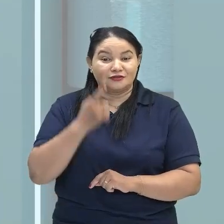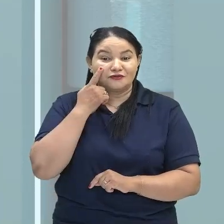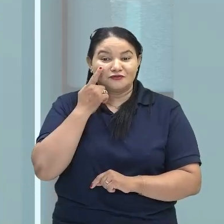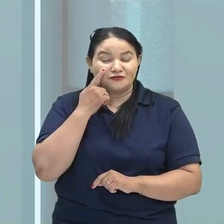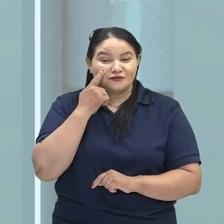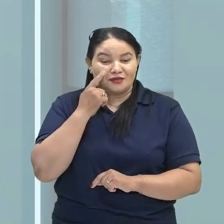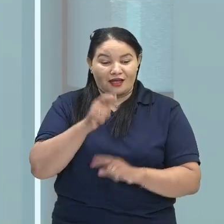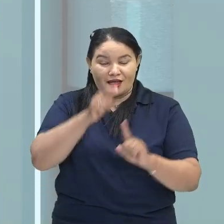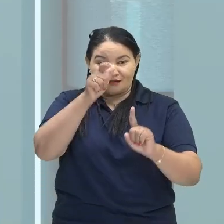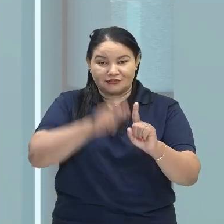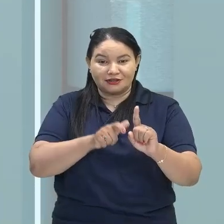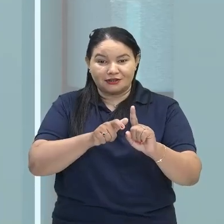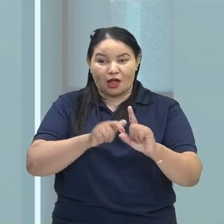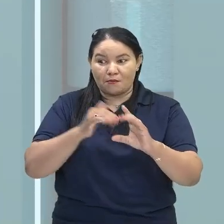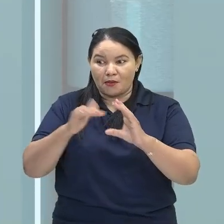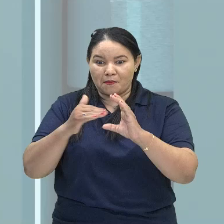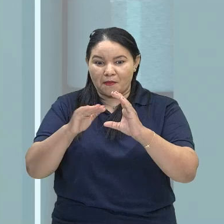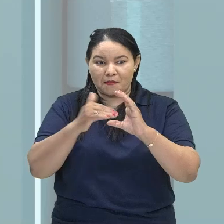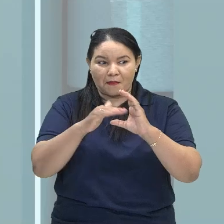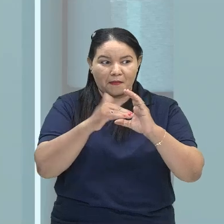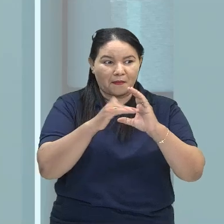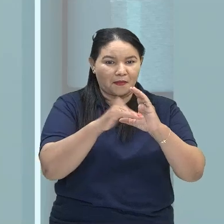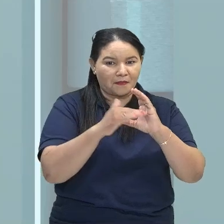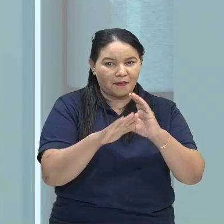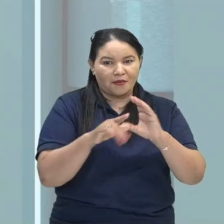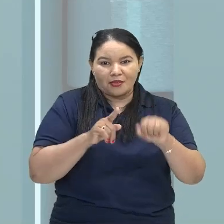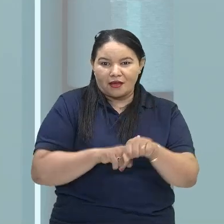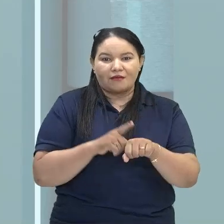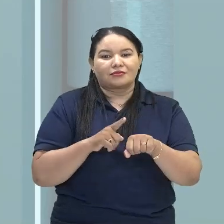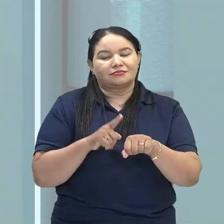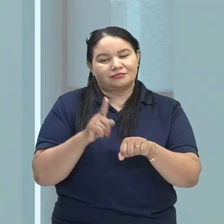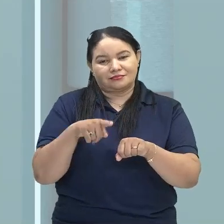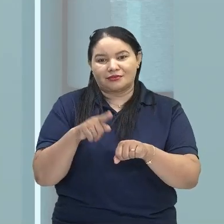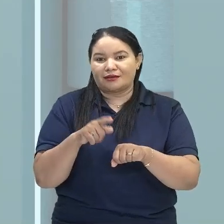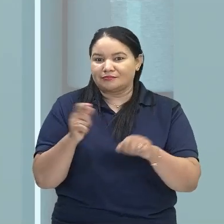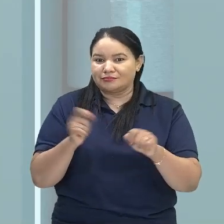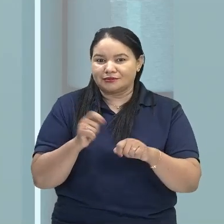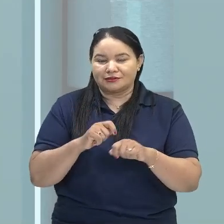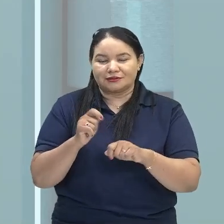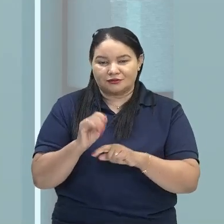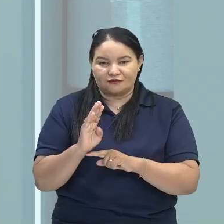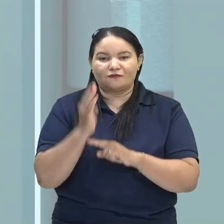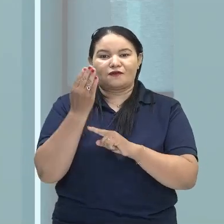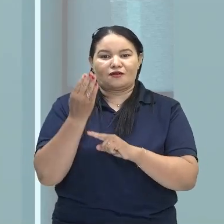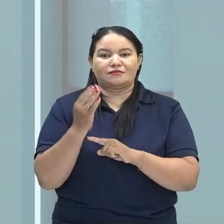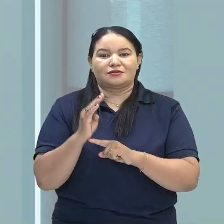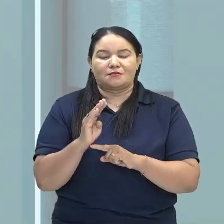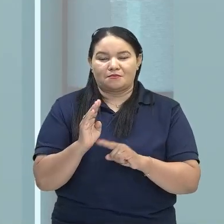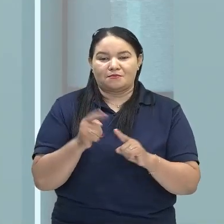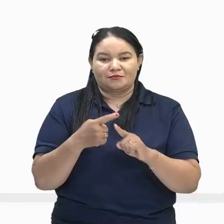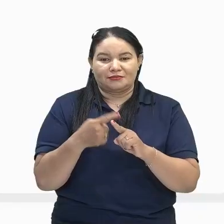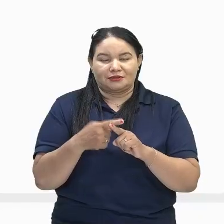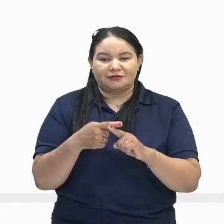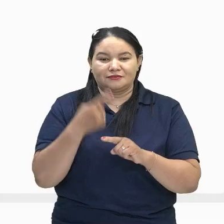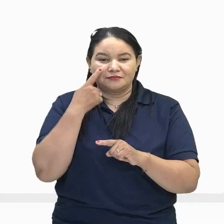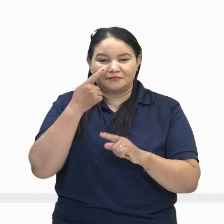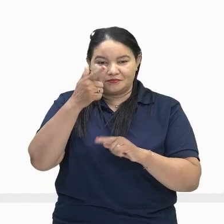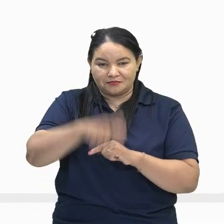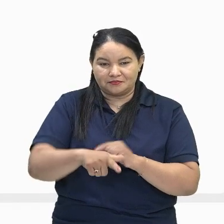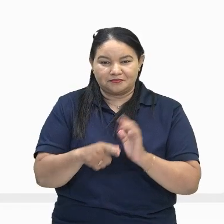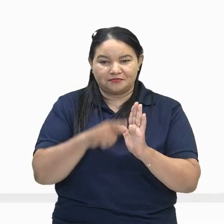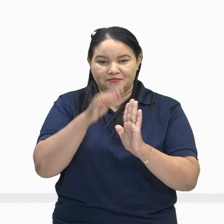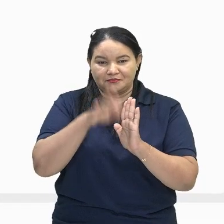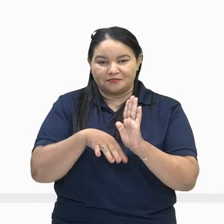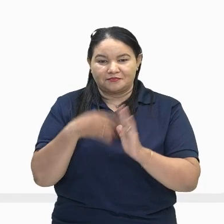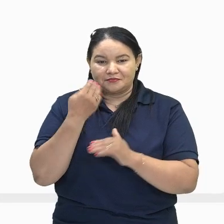acabou compartilhando, possivelmente, uma notícia falsa. Então, observem que a notícia, colocando ela aqui para vocês mais uma